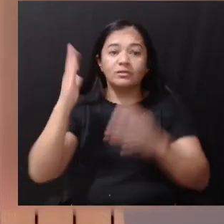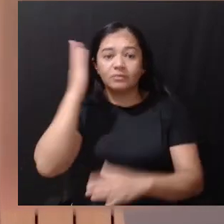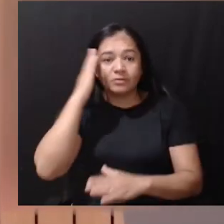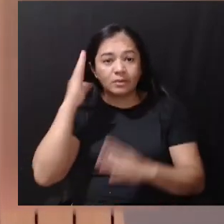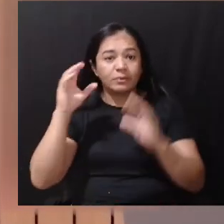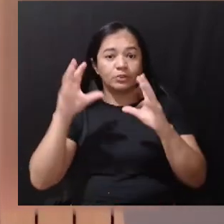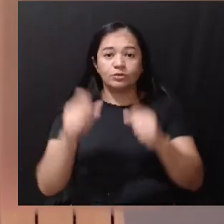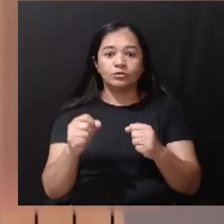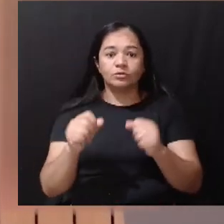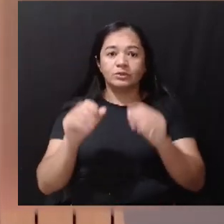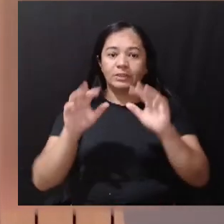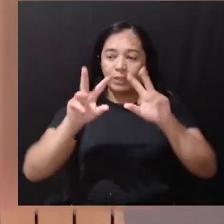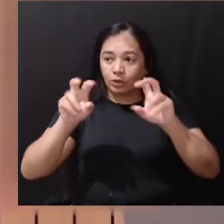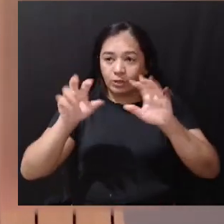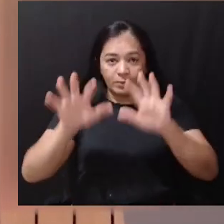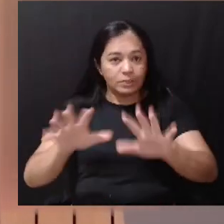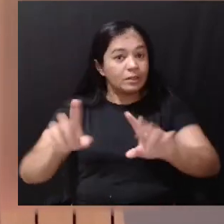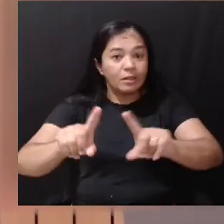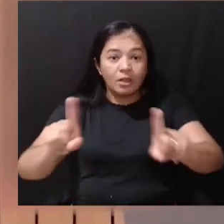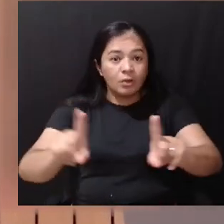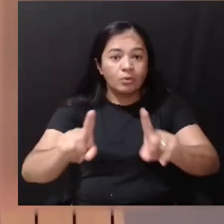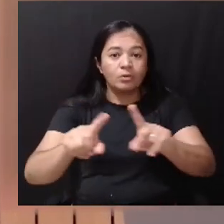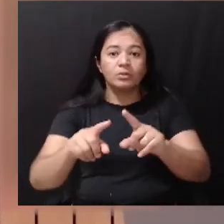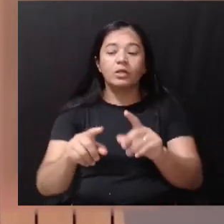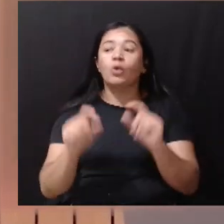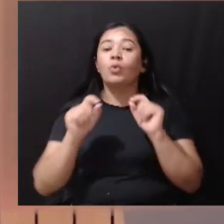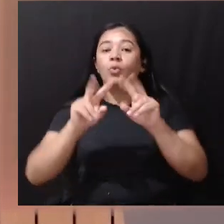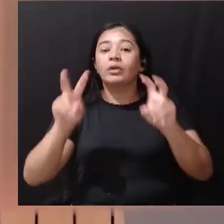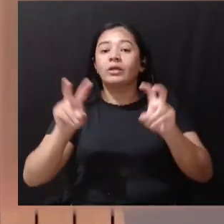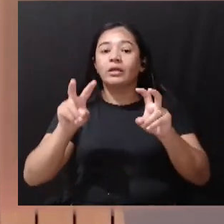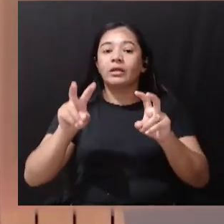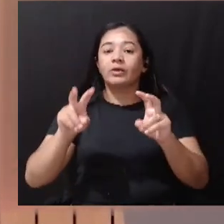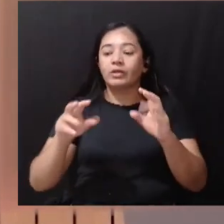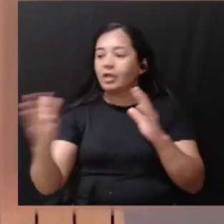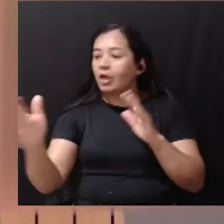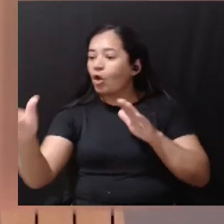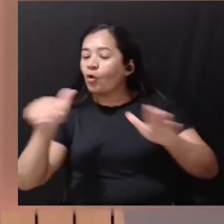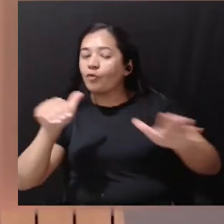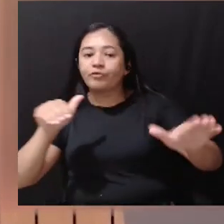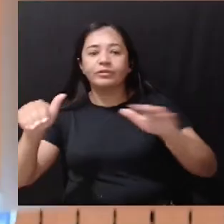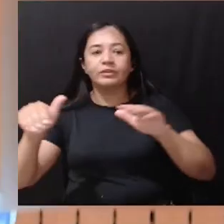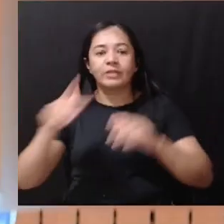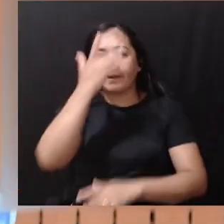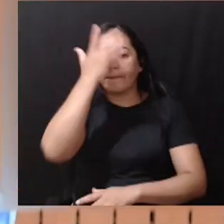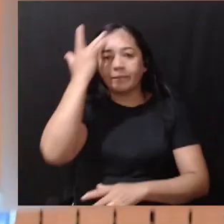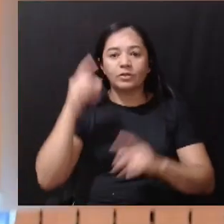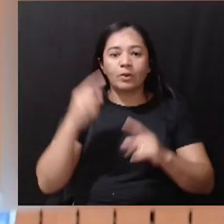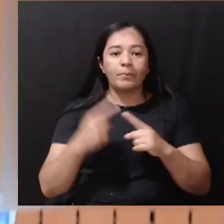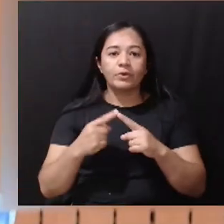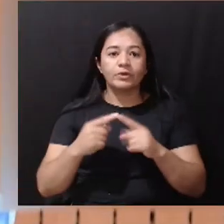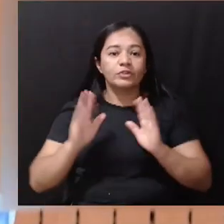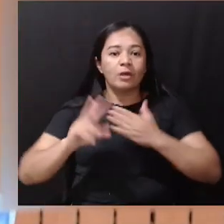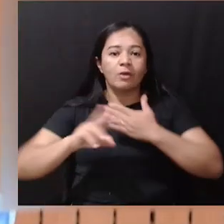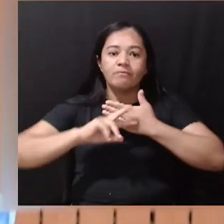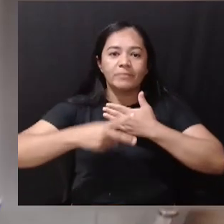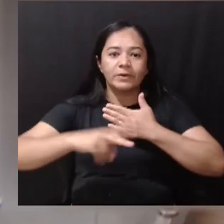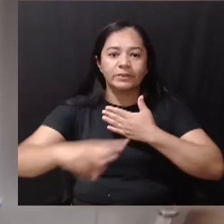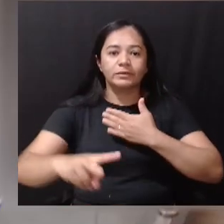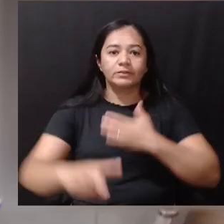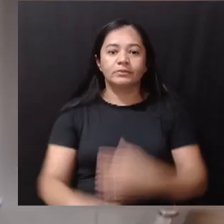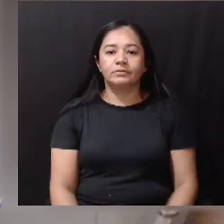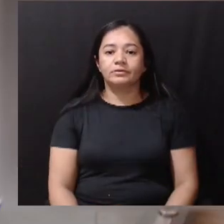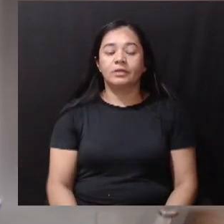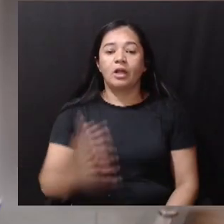sobre isso, né? Então a questão é misturar pessoas porque aquilo já está impactando. A parlamentar reforça